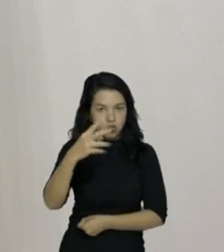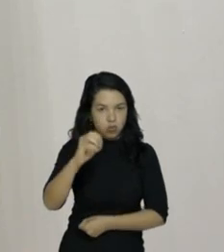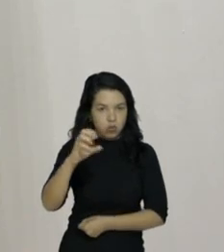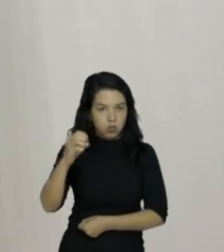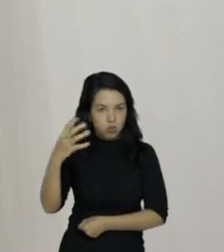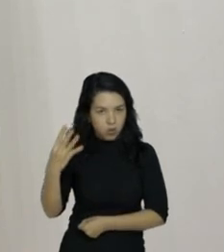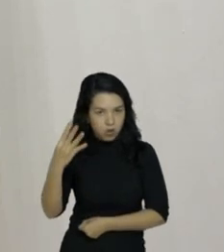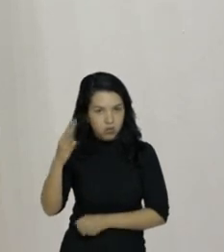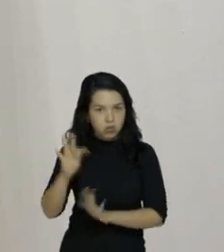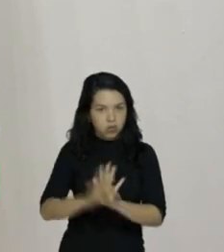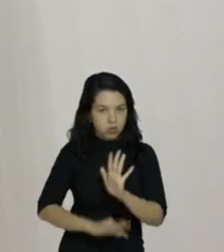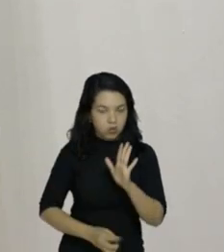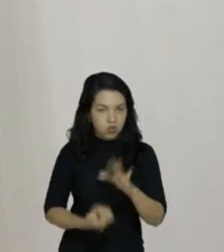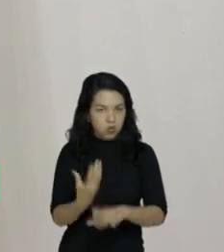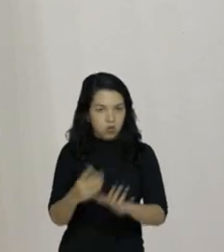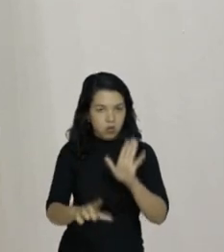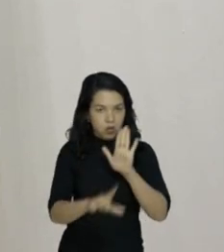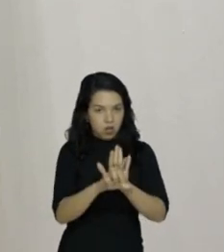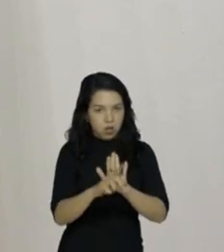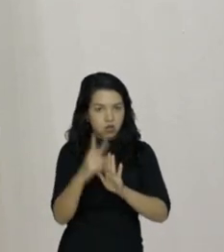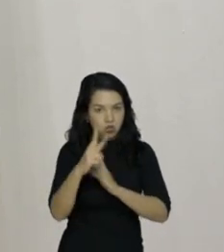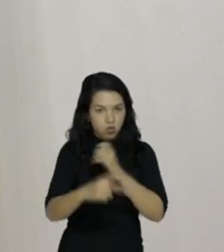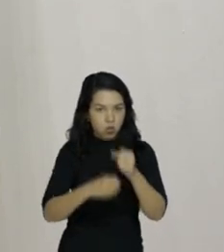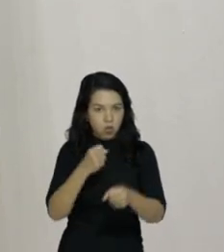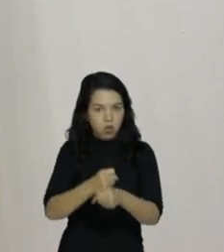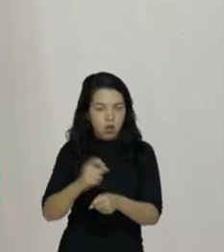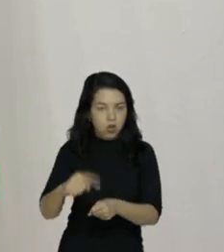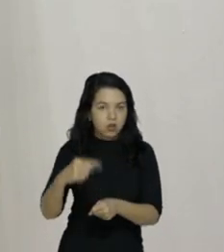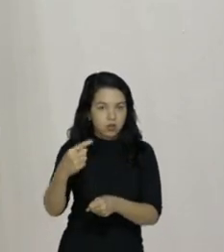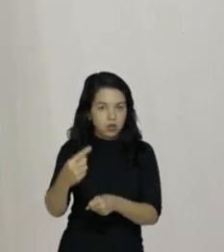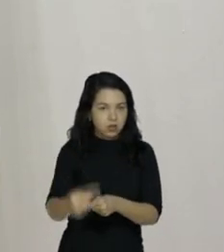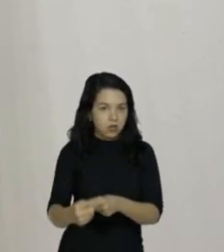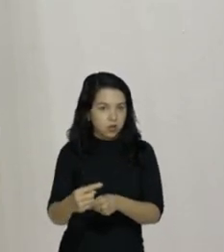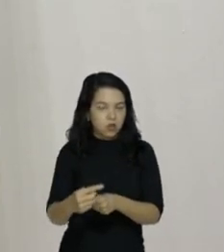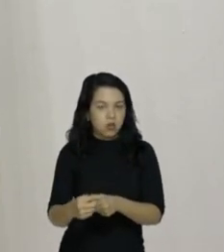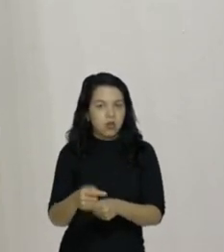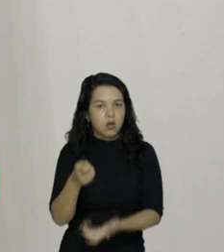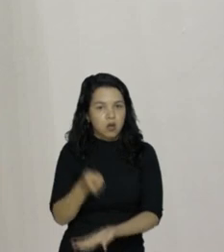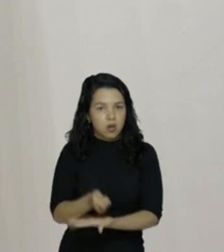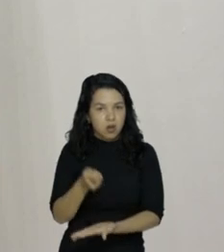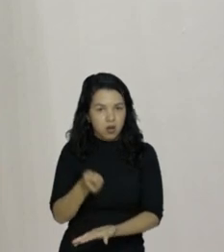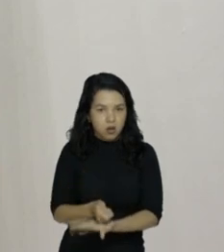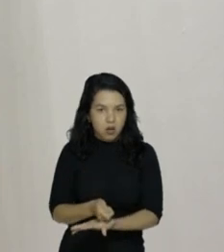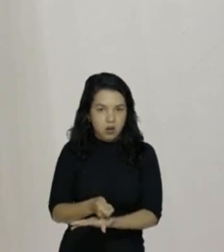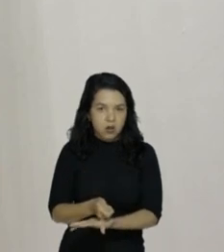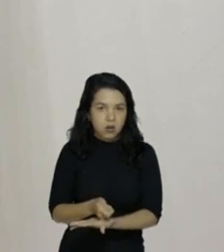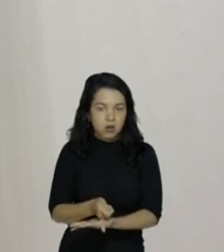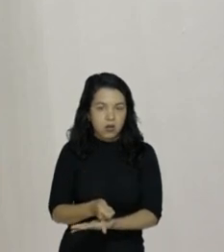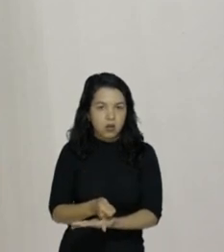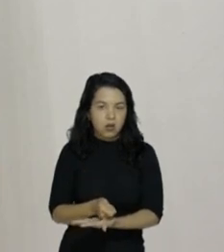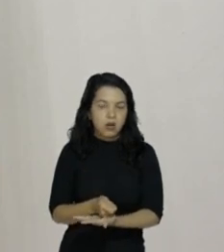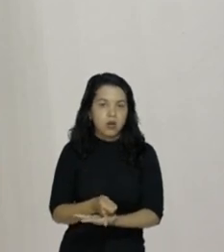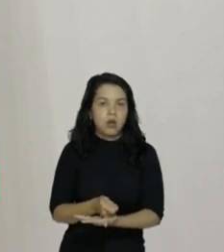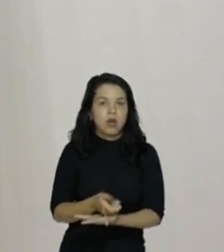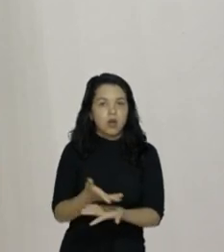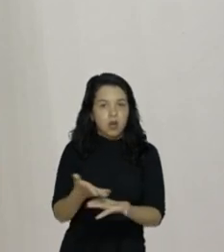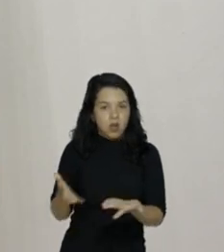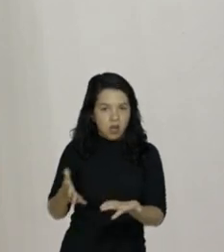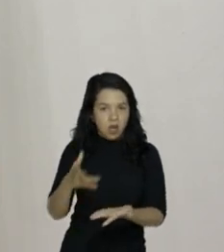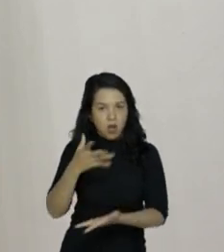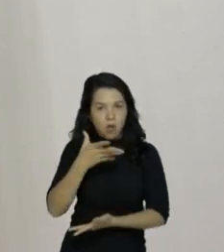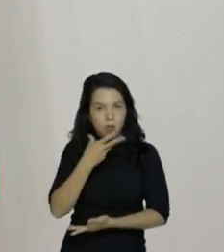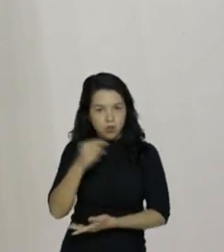virou lei dois anos depois tornando mais rigorosa punição para agressores contra